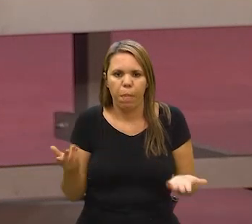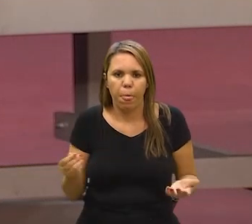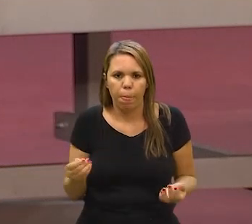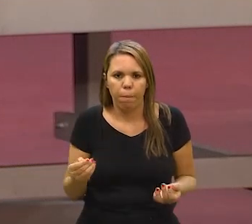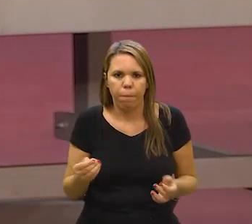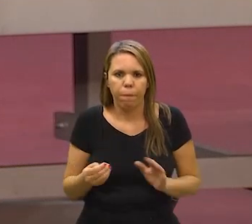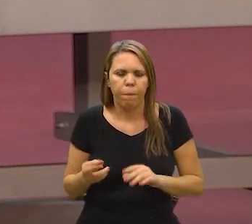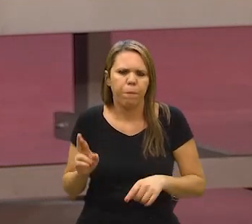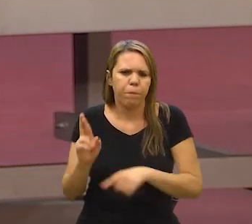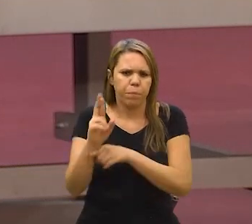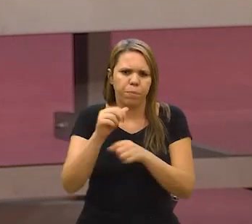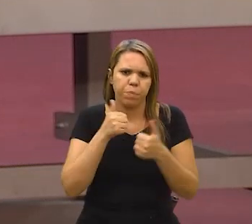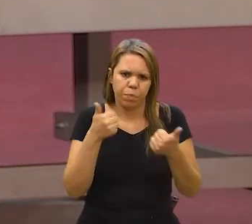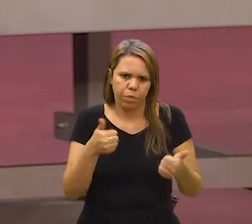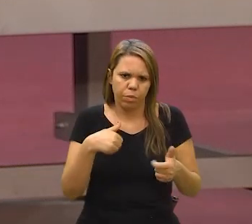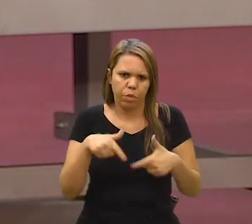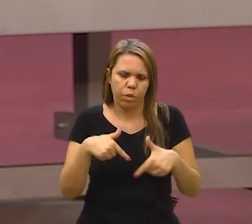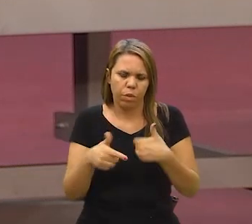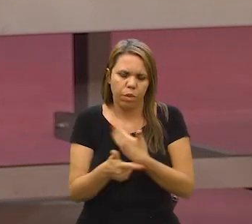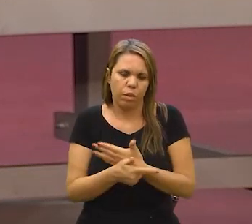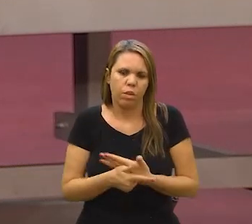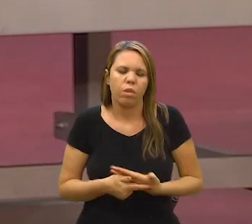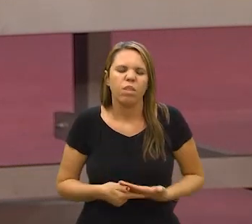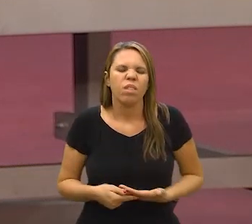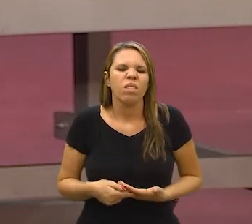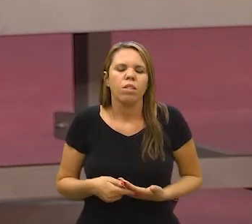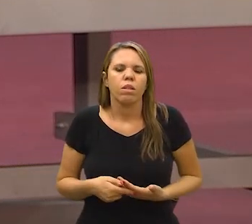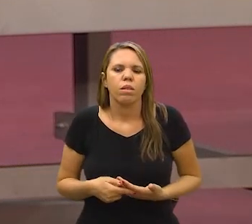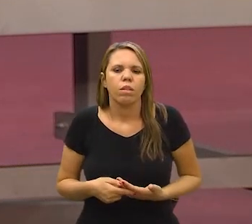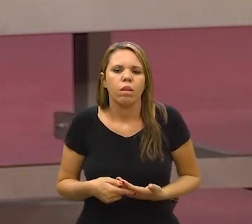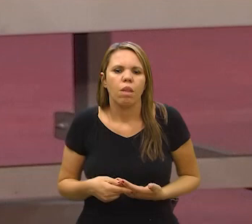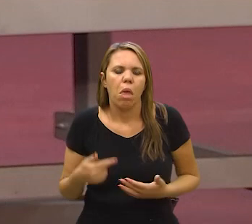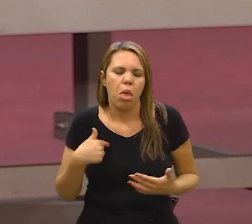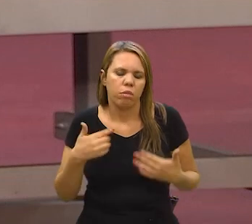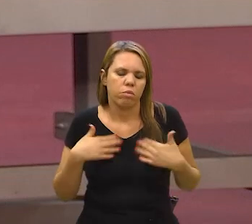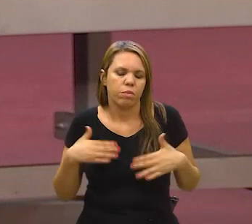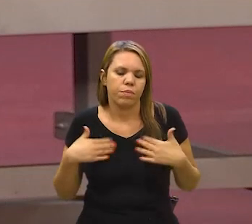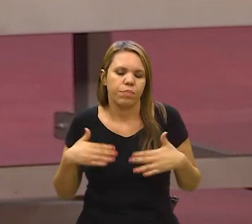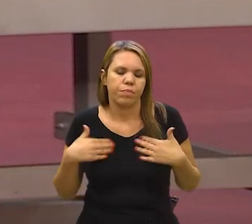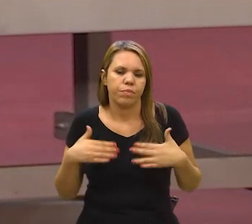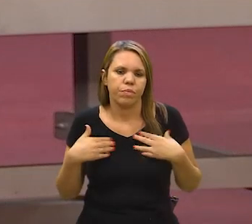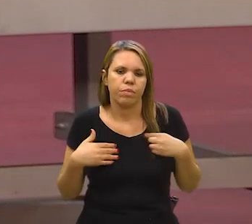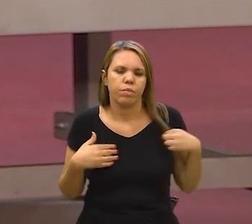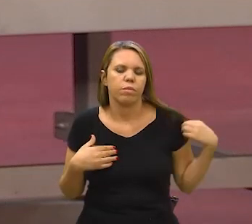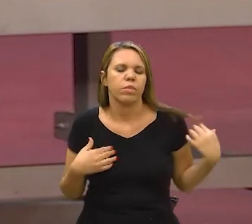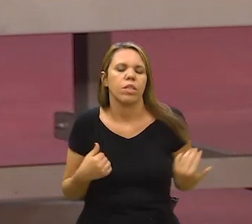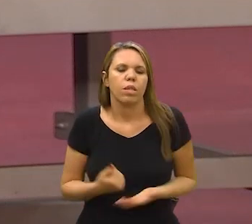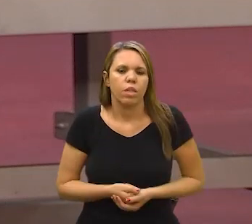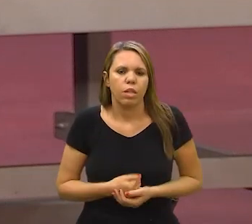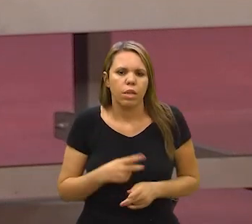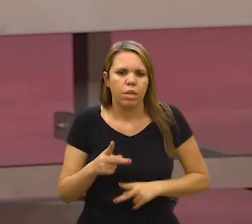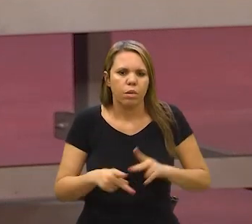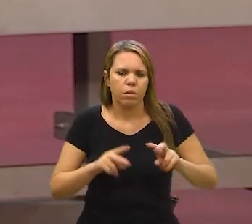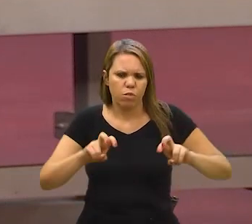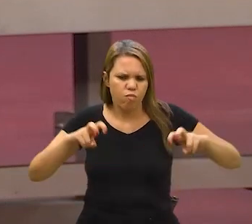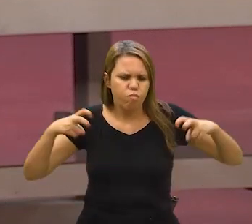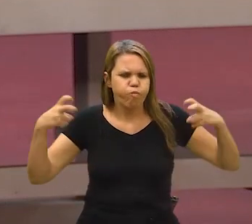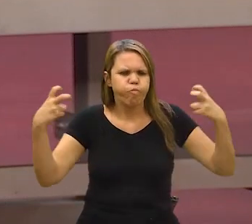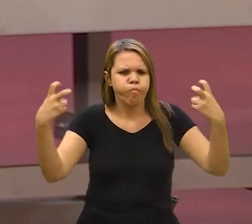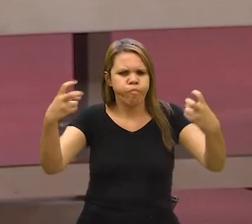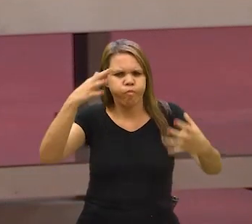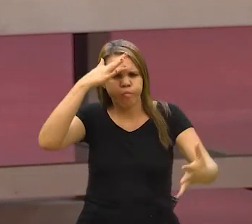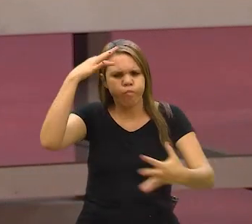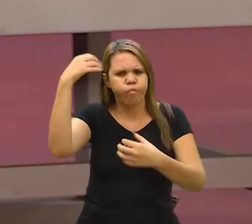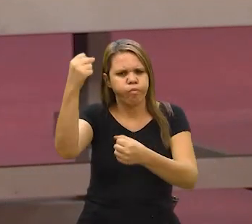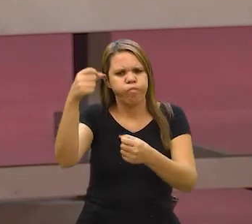nossa, eu preciso representar bem, eu acho que eu fiz um bom papel, mas eu estava muito tranquilo, eu fiquei muito tranquilo para jogar. Parece que a torcida me passou